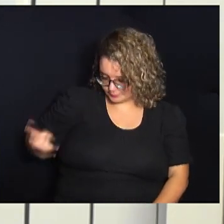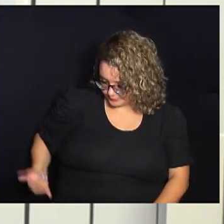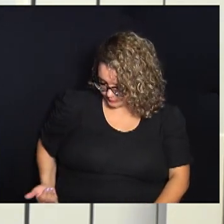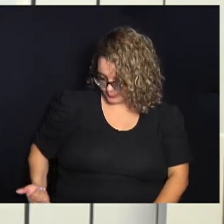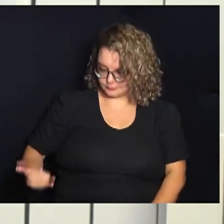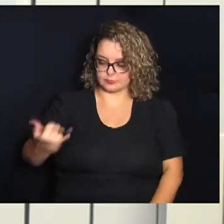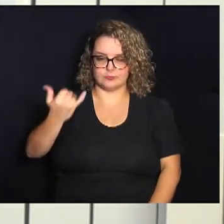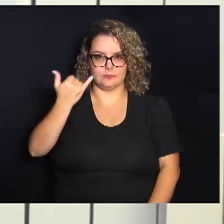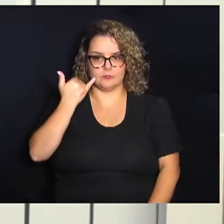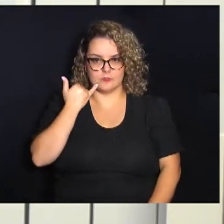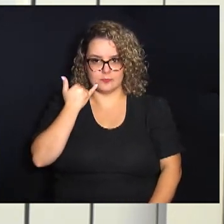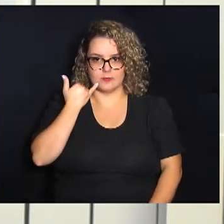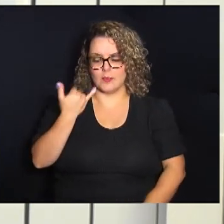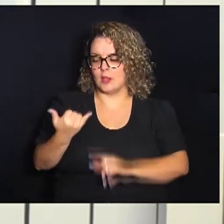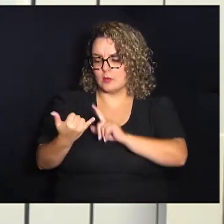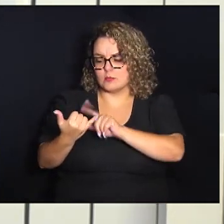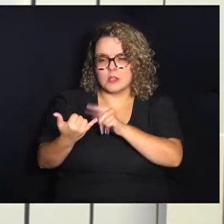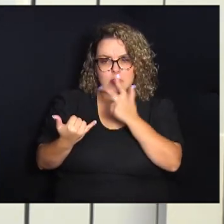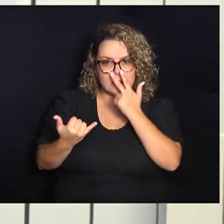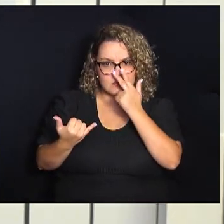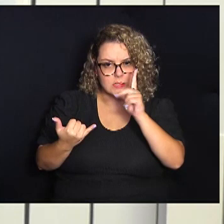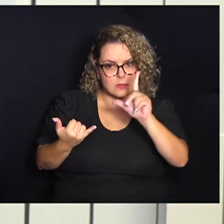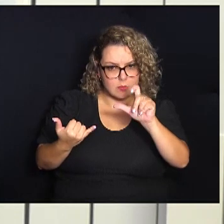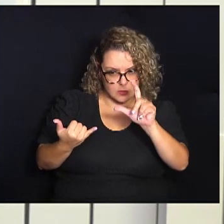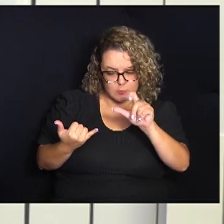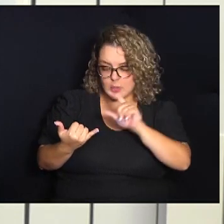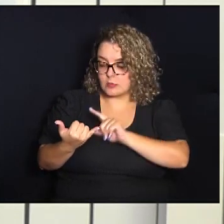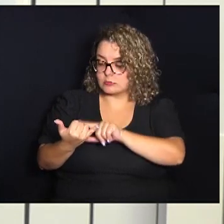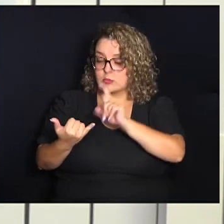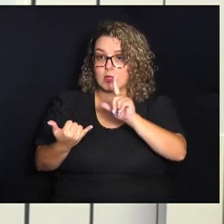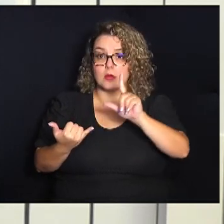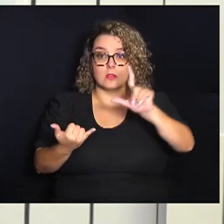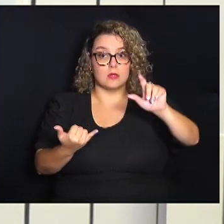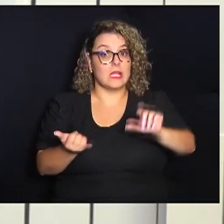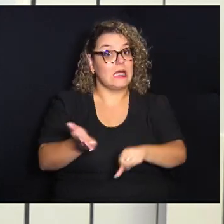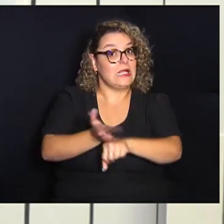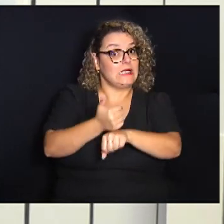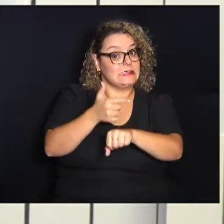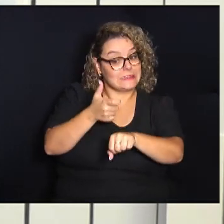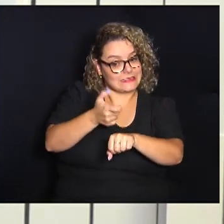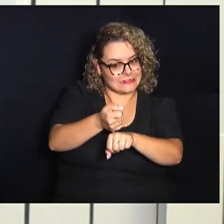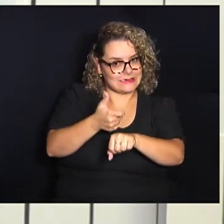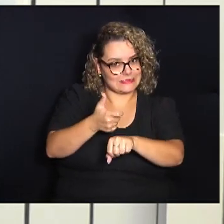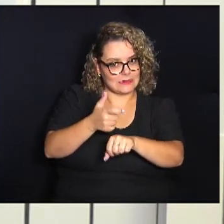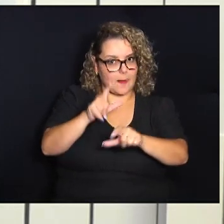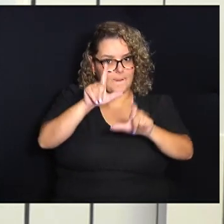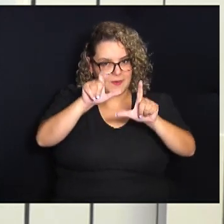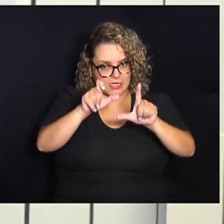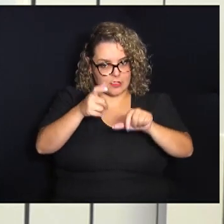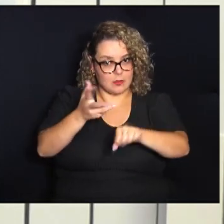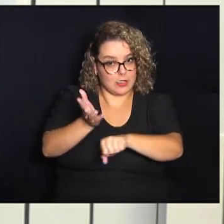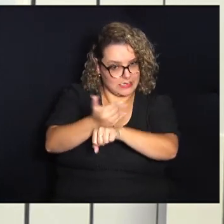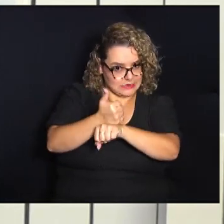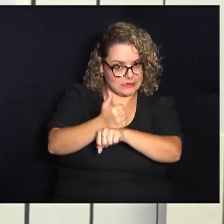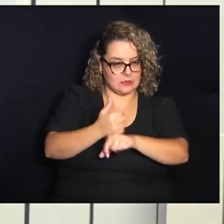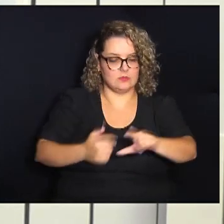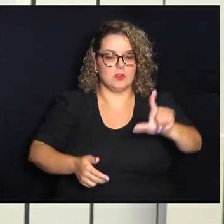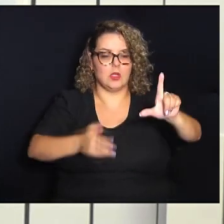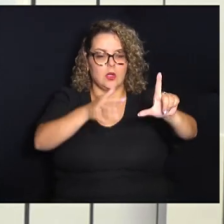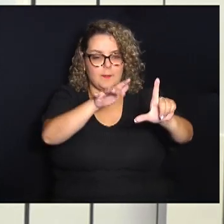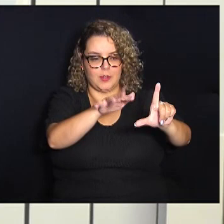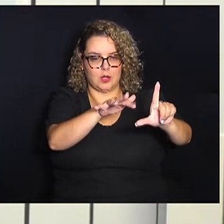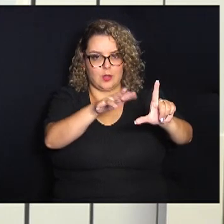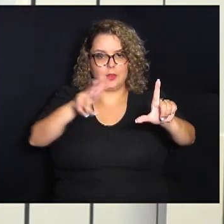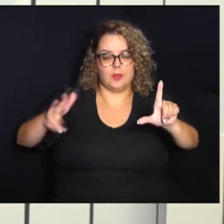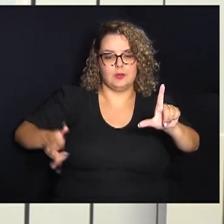celular, abra a câmera como se fosse tirar uma foto, mas antes de apertar para tirar essa foto, você só vai apontar a câmera aqui, ó,